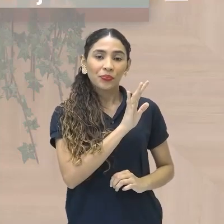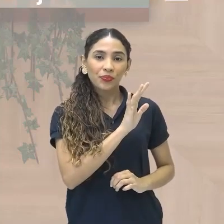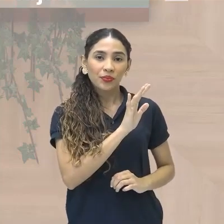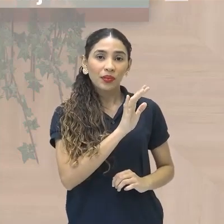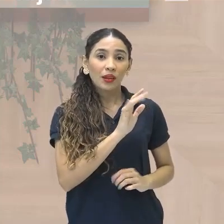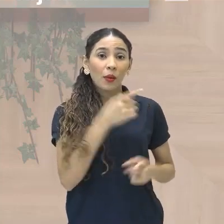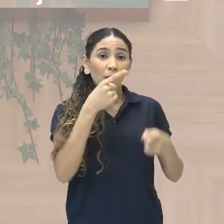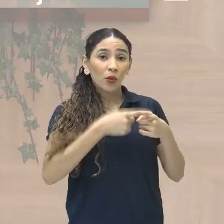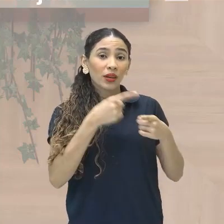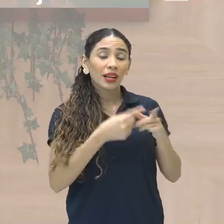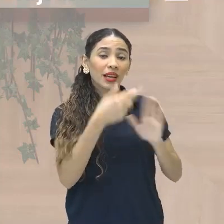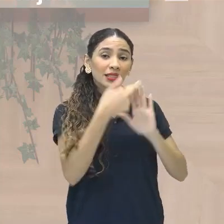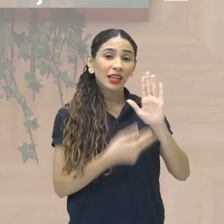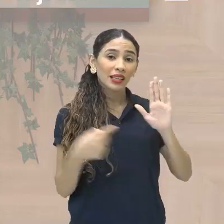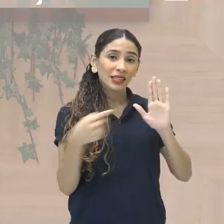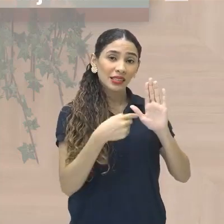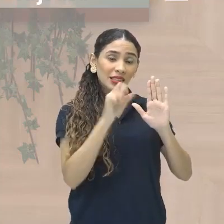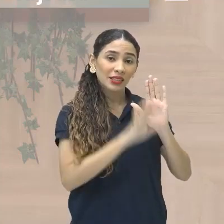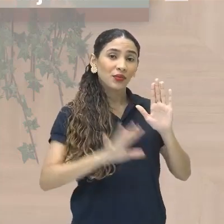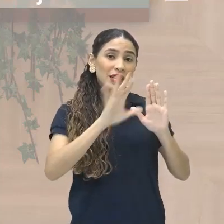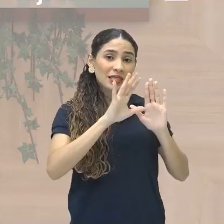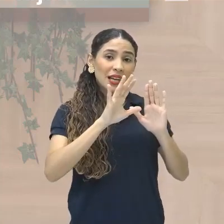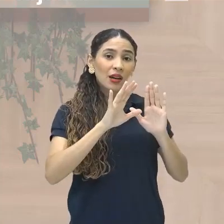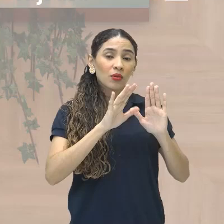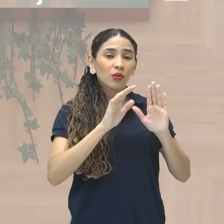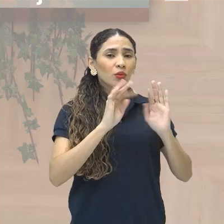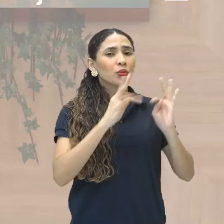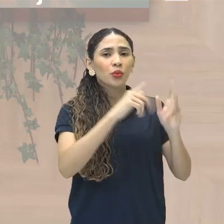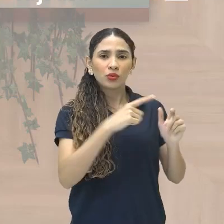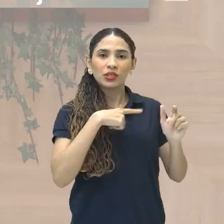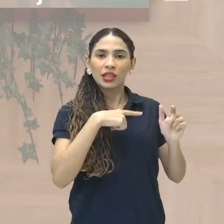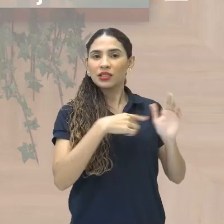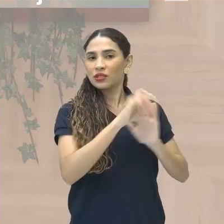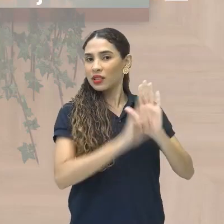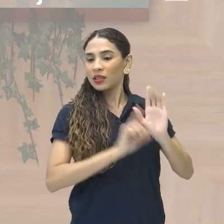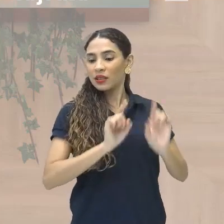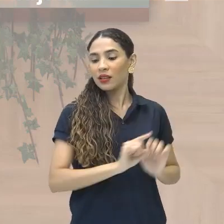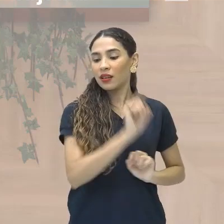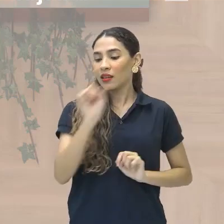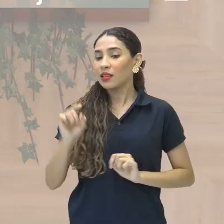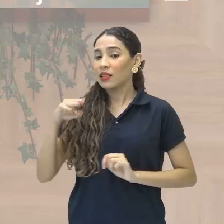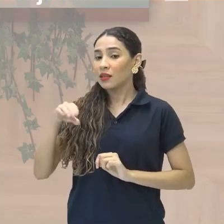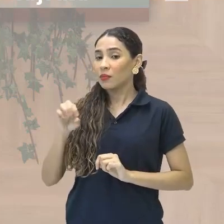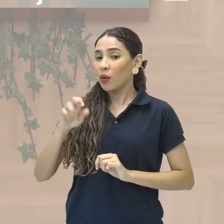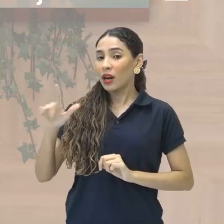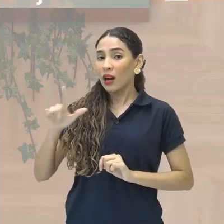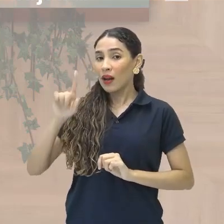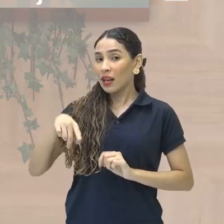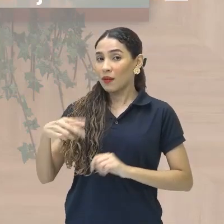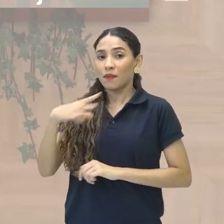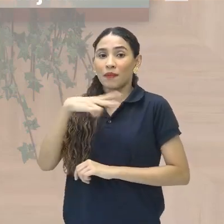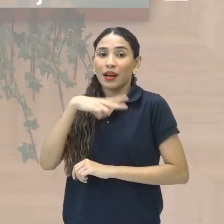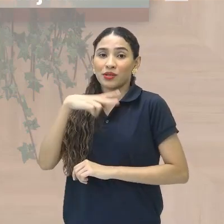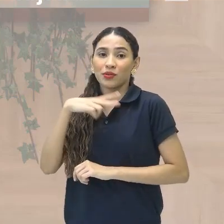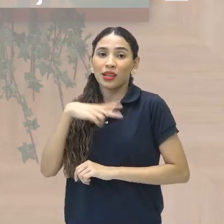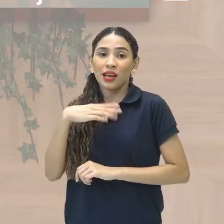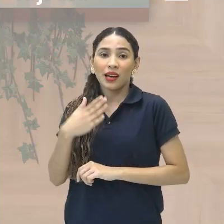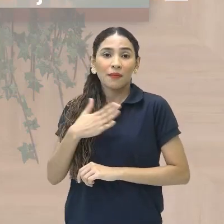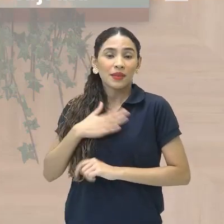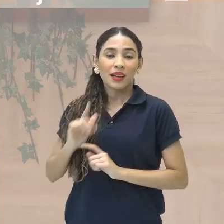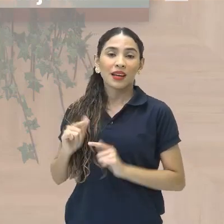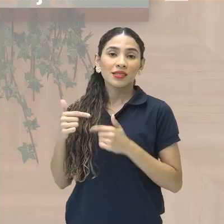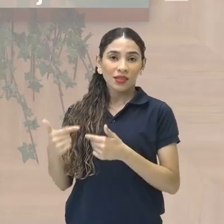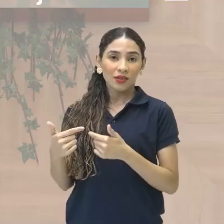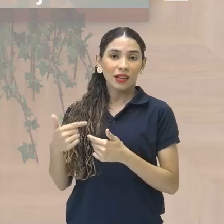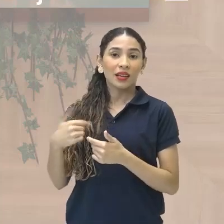tá? Porque os princípios são universais, são para todos, enquanto que a moral ela é particular. É aquela ideia da minha